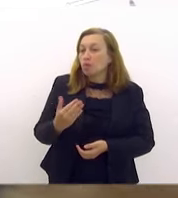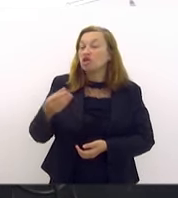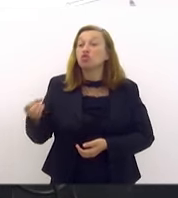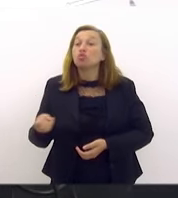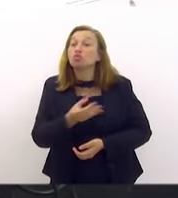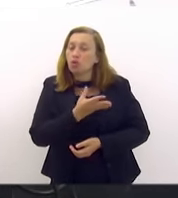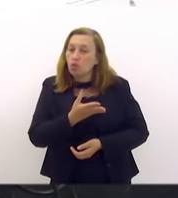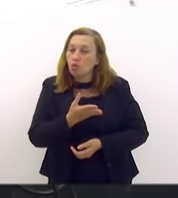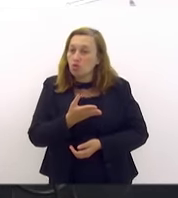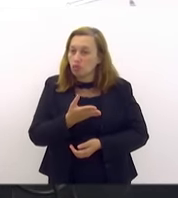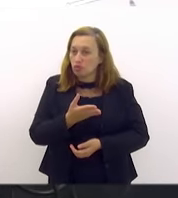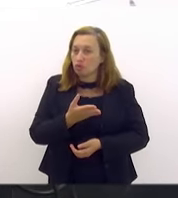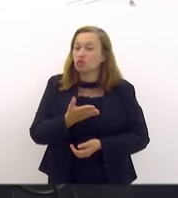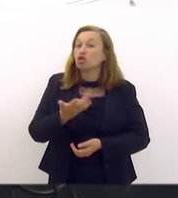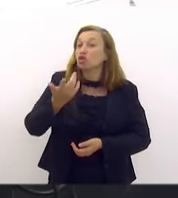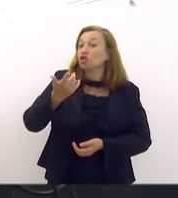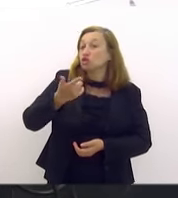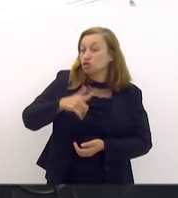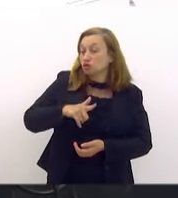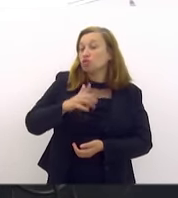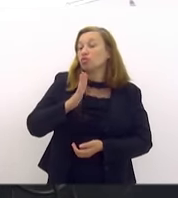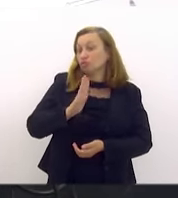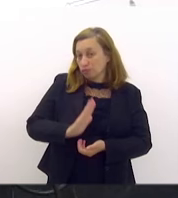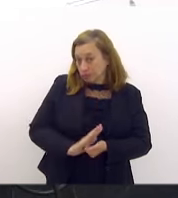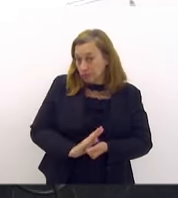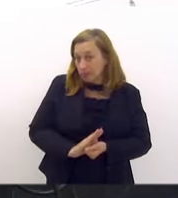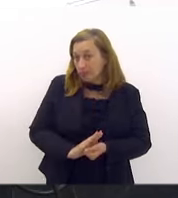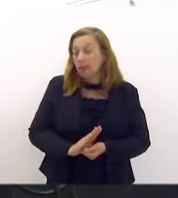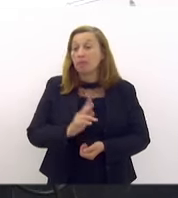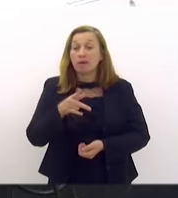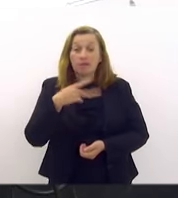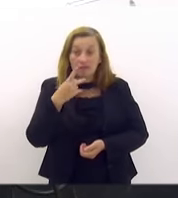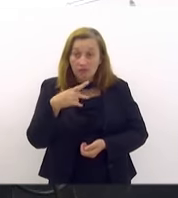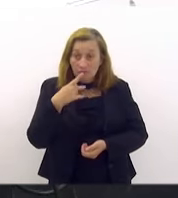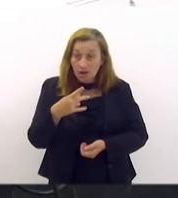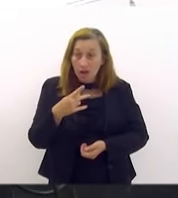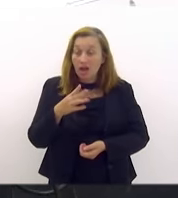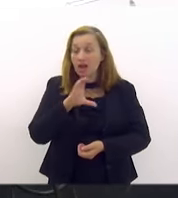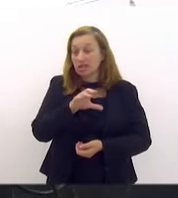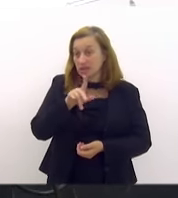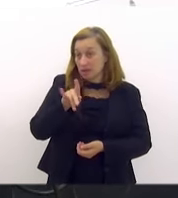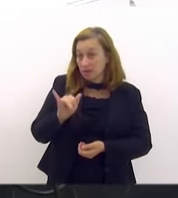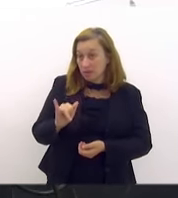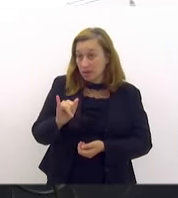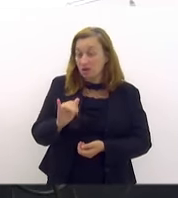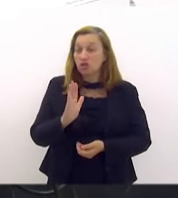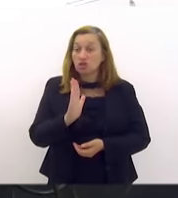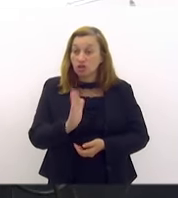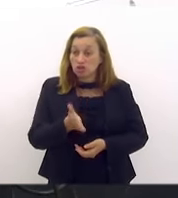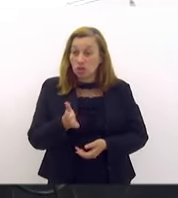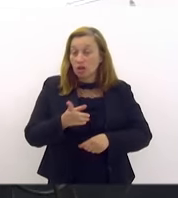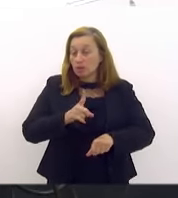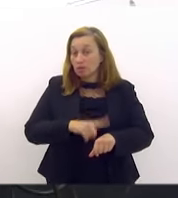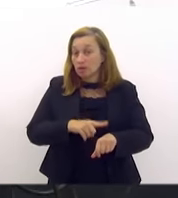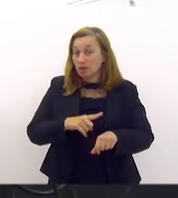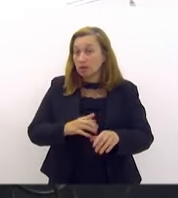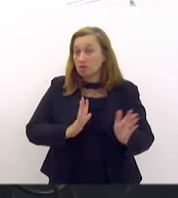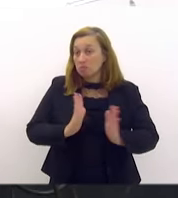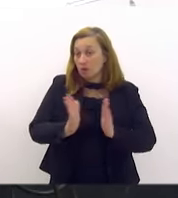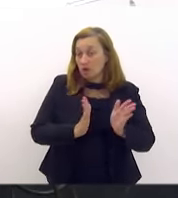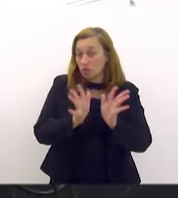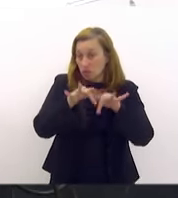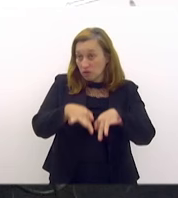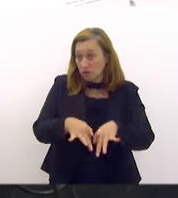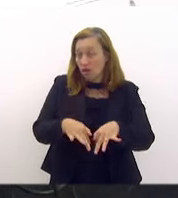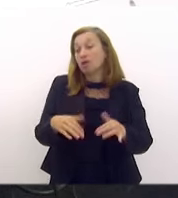do que nós já fizemos até para dizer que a CPI já se encontra aí nos momentos finais e